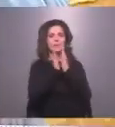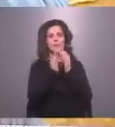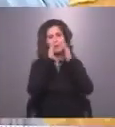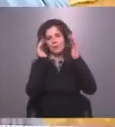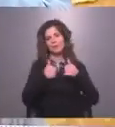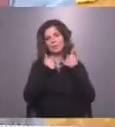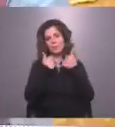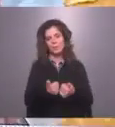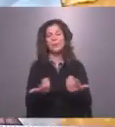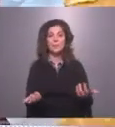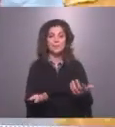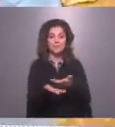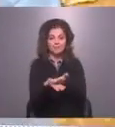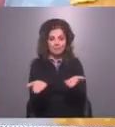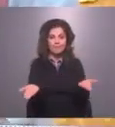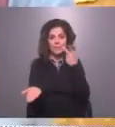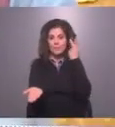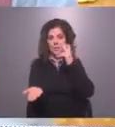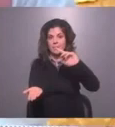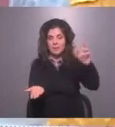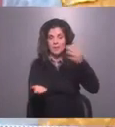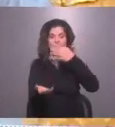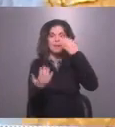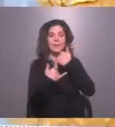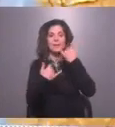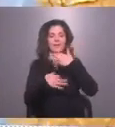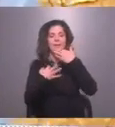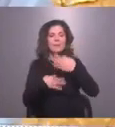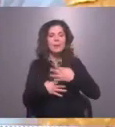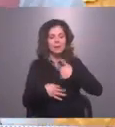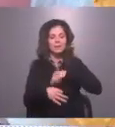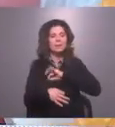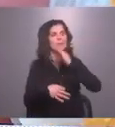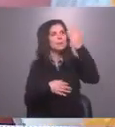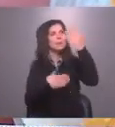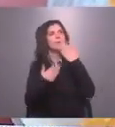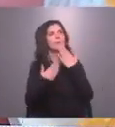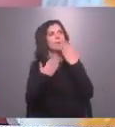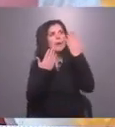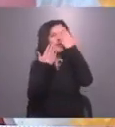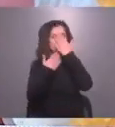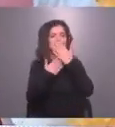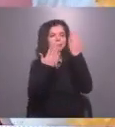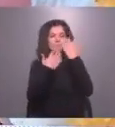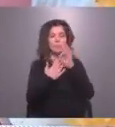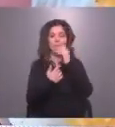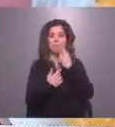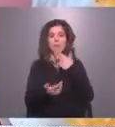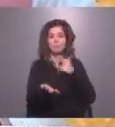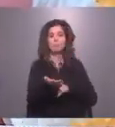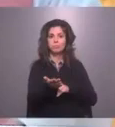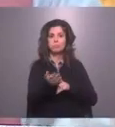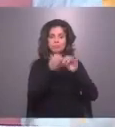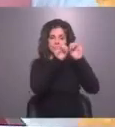Ao apresentarmos com alegria estes dons de vida eterna, humildemente vos pedimos, Senhor, a graça de os venerar com verdadeira fé e